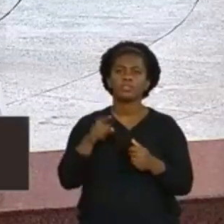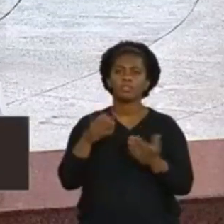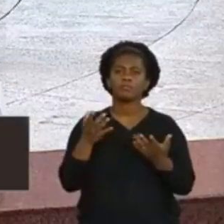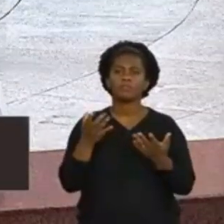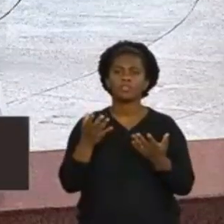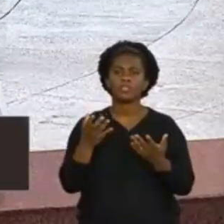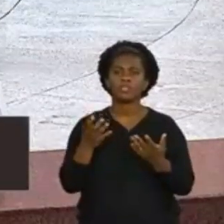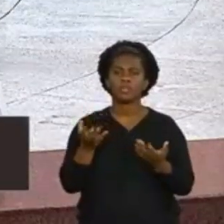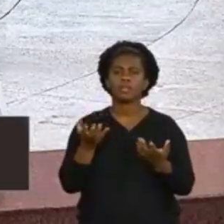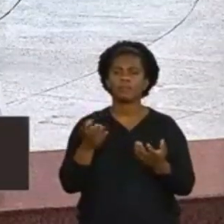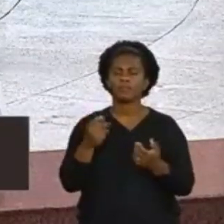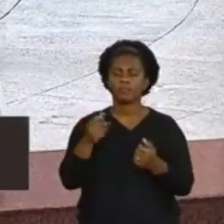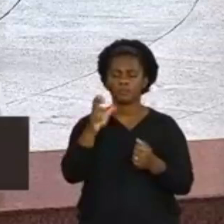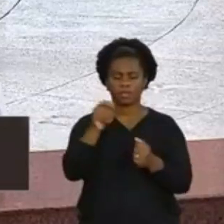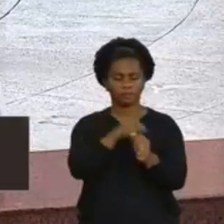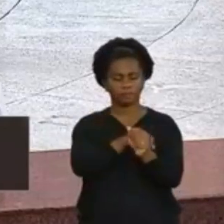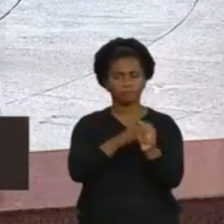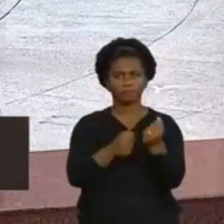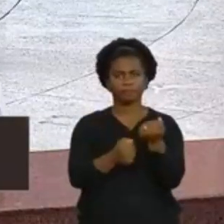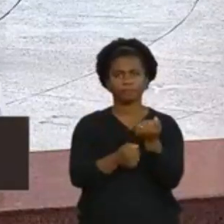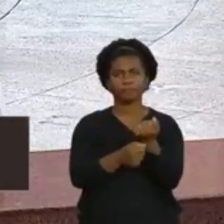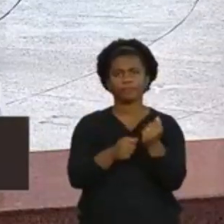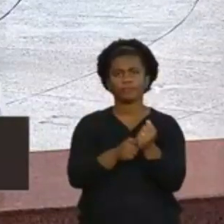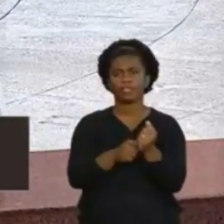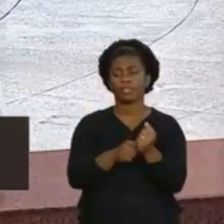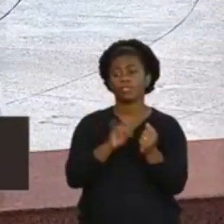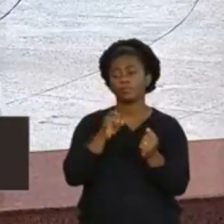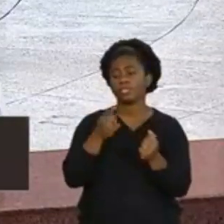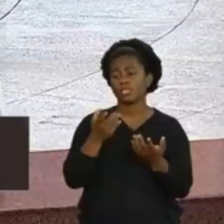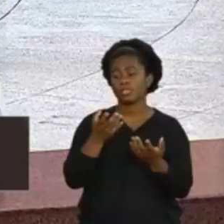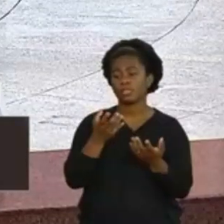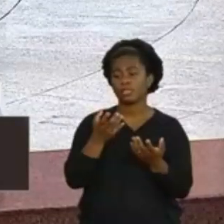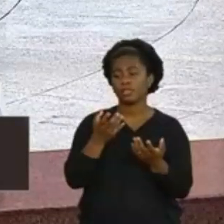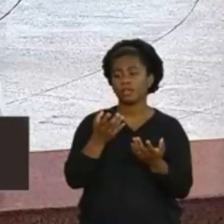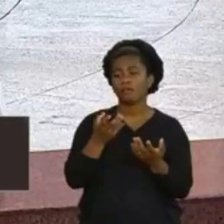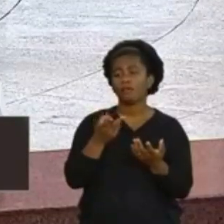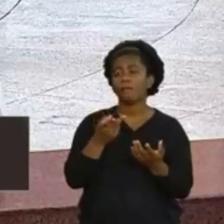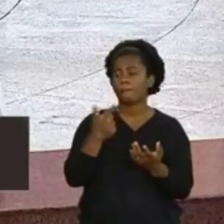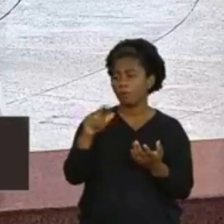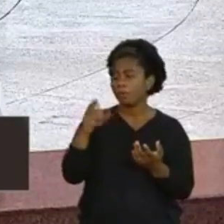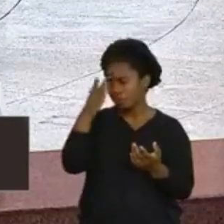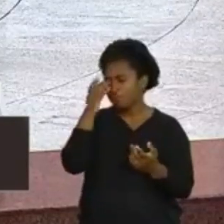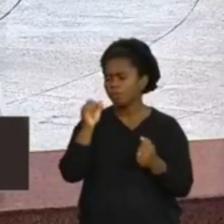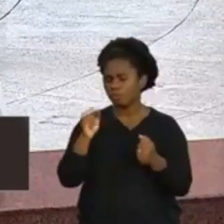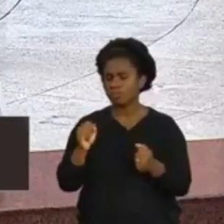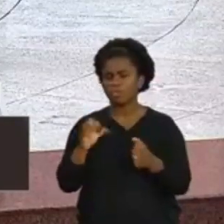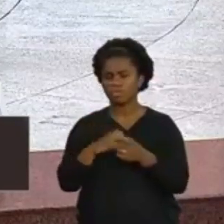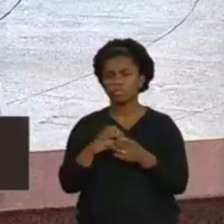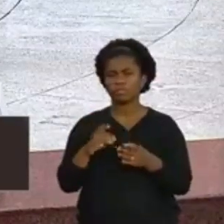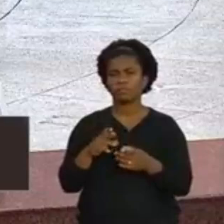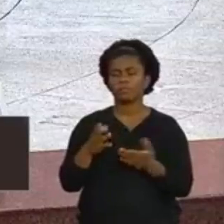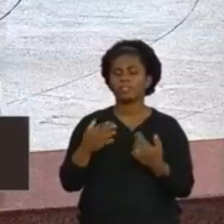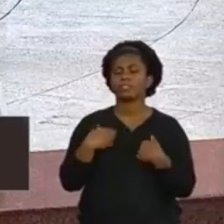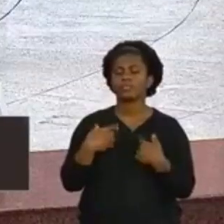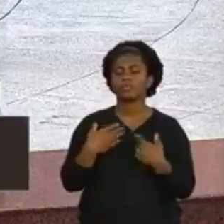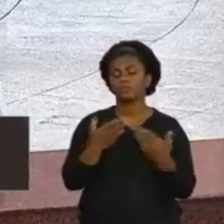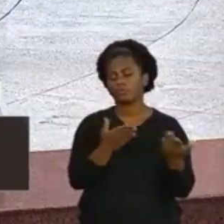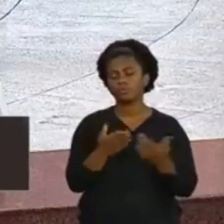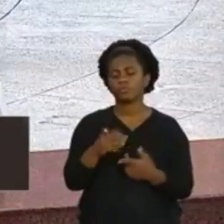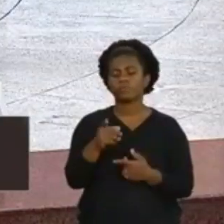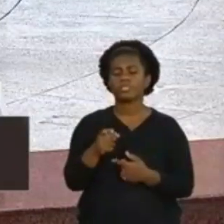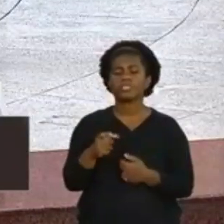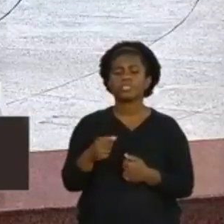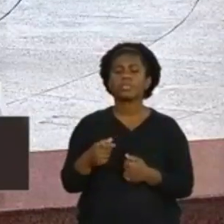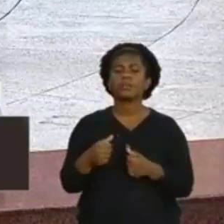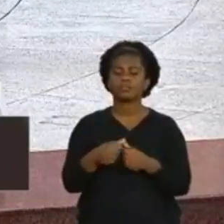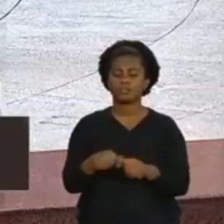mais uma para trazer alguém, você pega. Mas eu te convido a participar dessas últimas sextas-feiras do ano, para nós vencermos